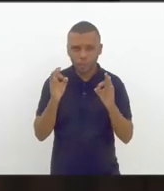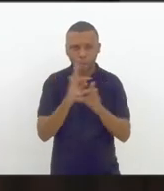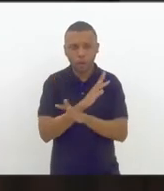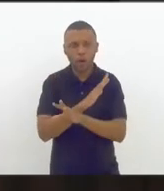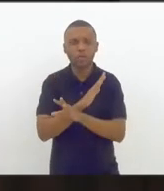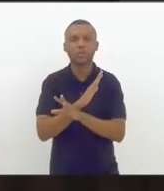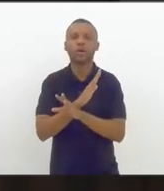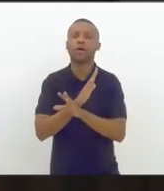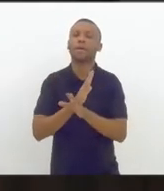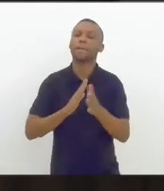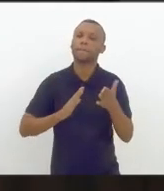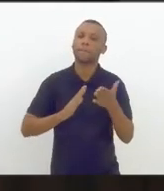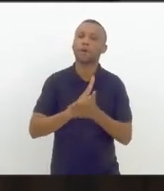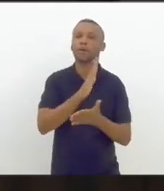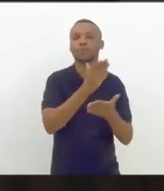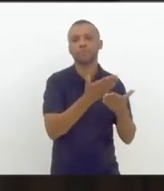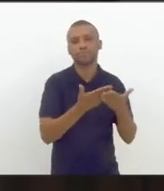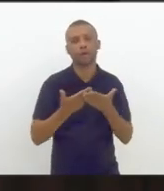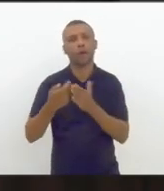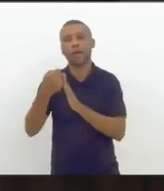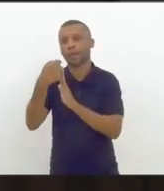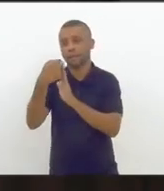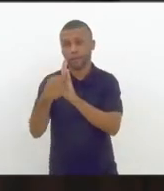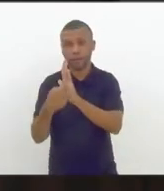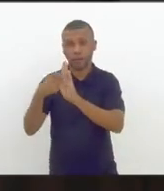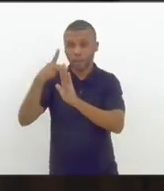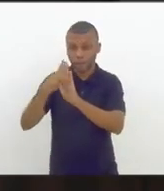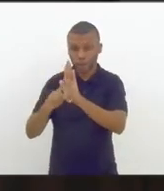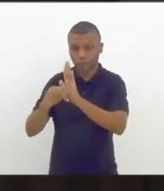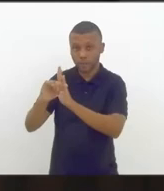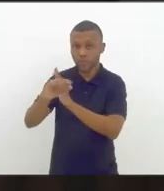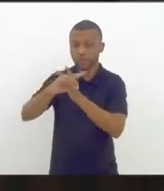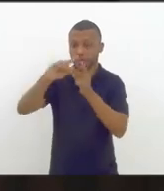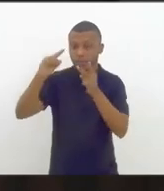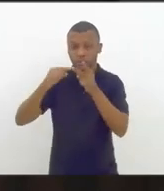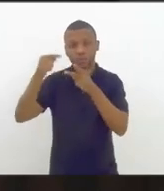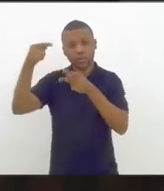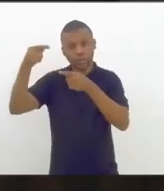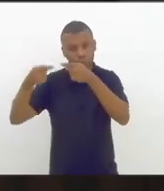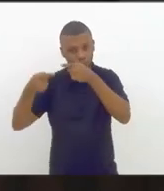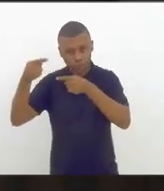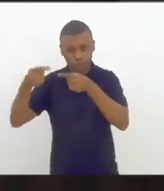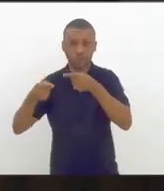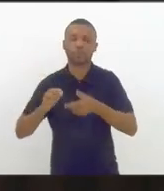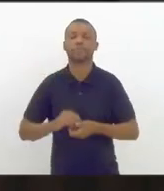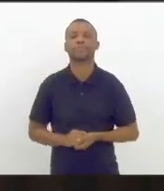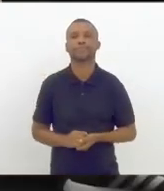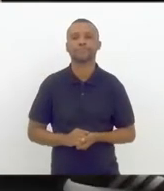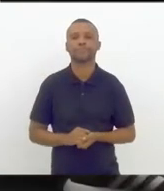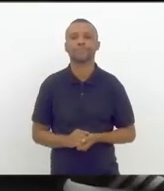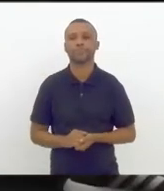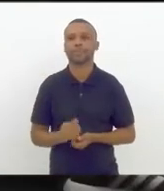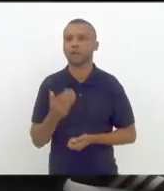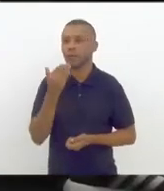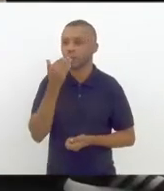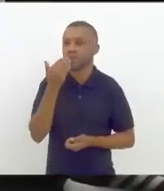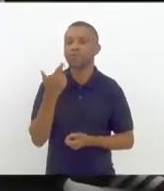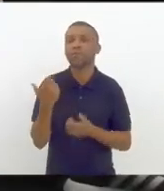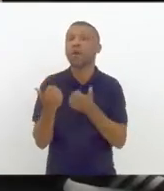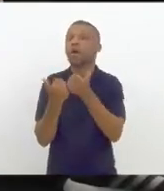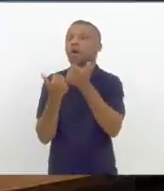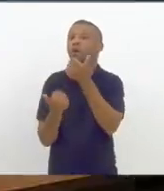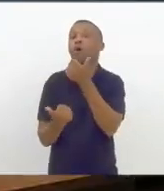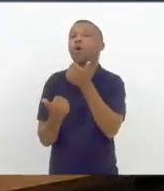como estão. Aprovado, vai a redação do vencido para a segunda discussão. Então, não precisa ter com a autoria agora, vai voltar em